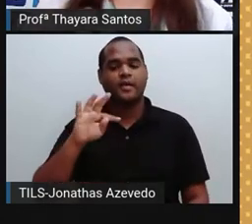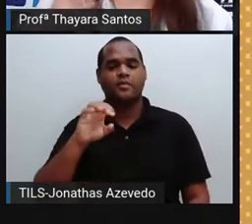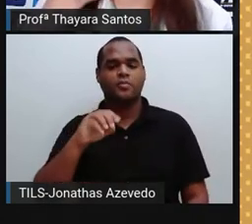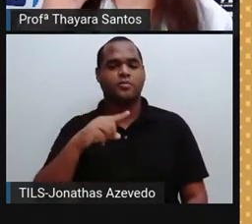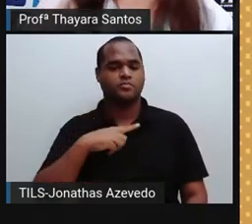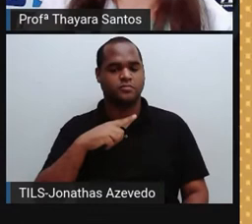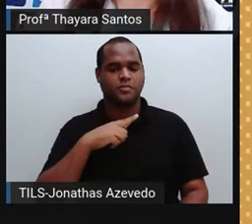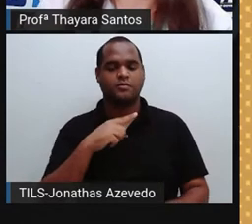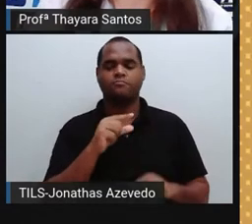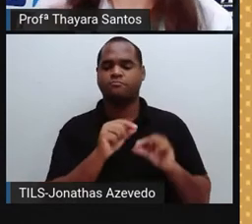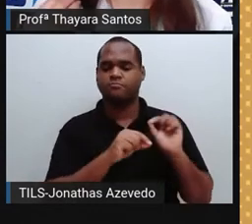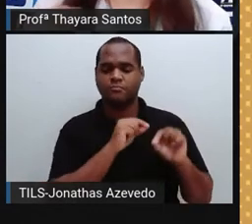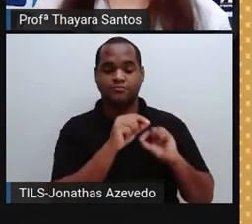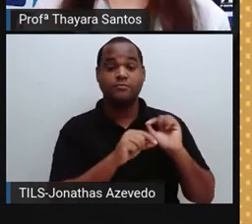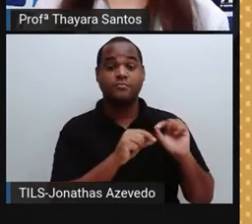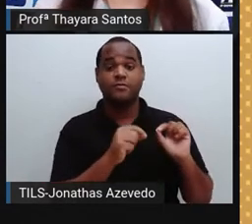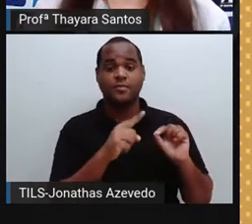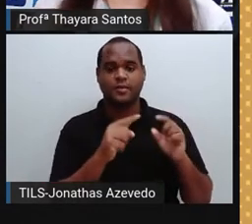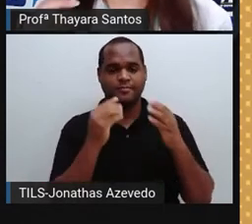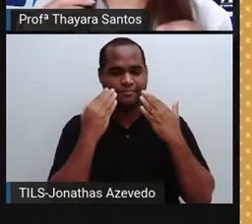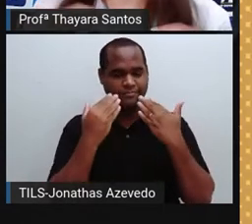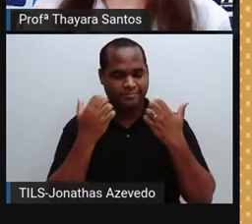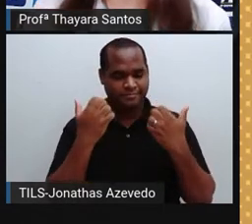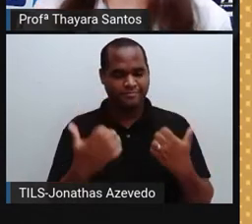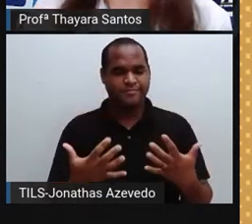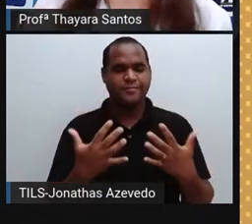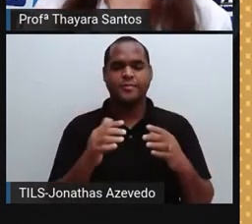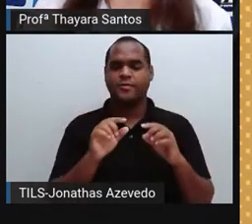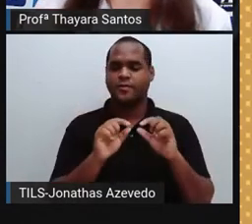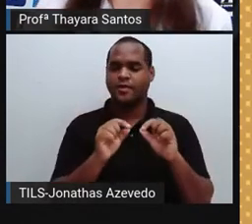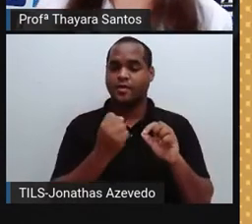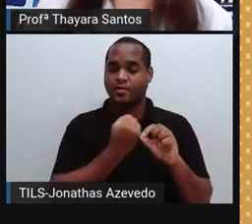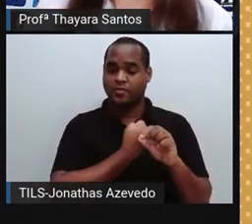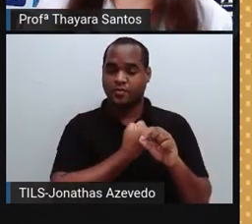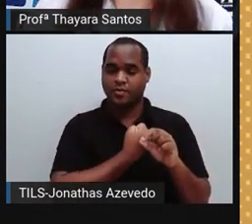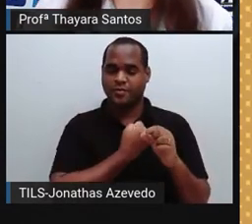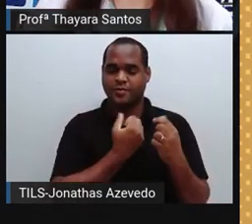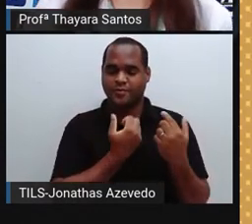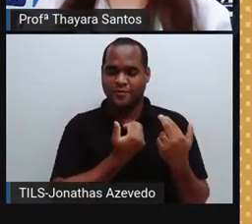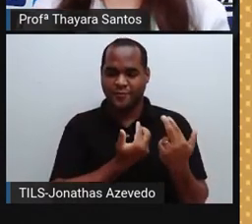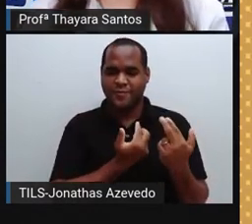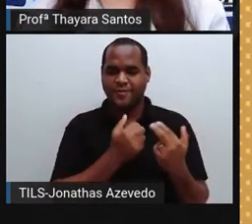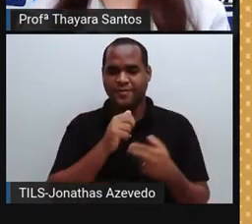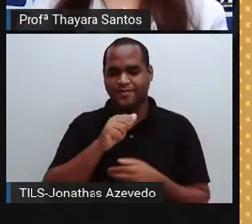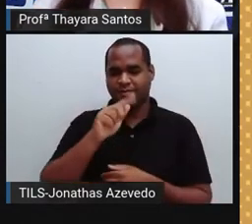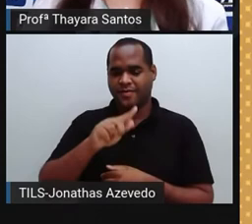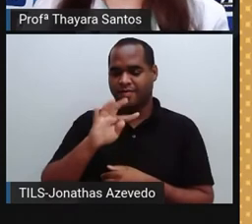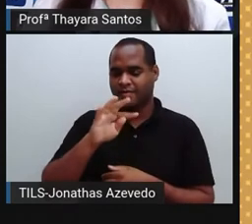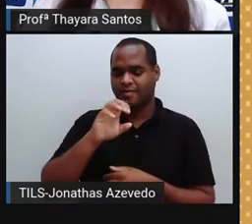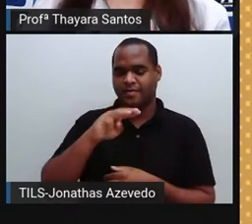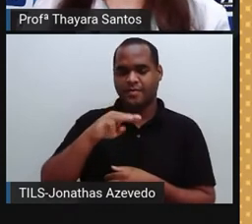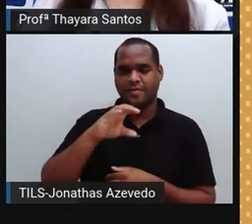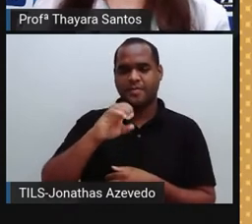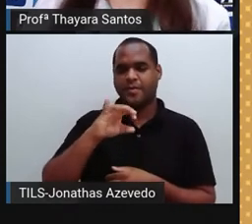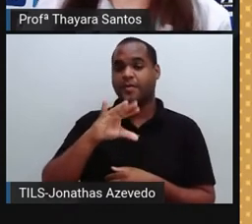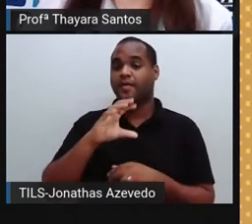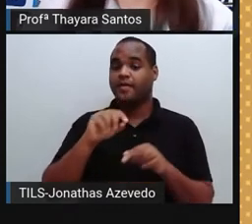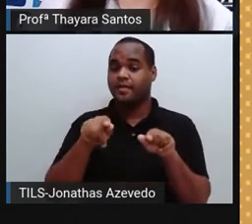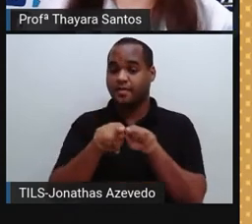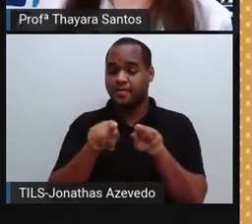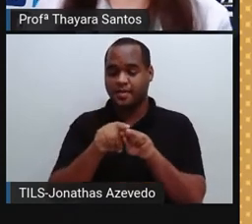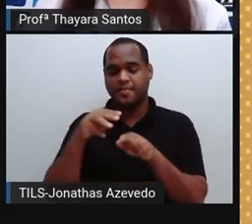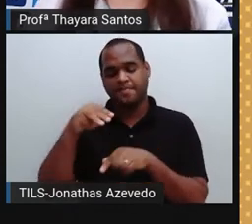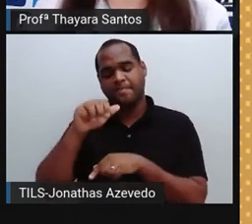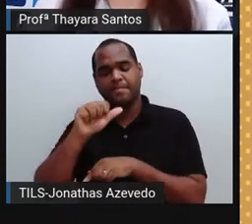chama de isótonos, eles apresentam o mesmo número atômico, porém, eles têm um número de